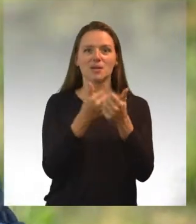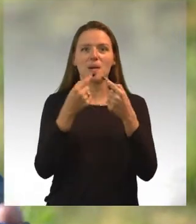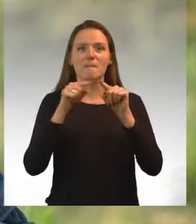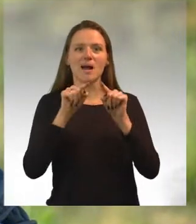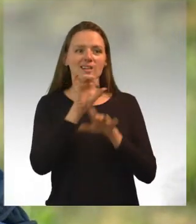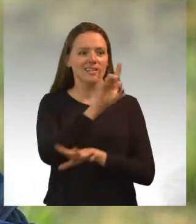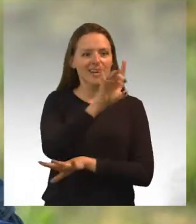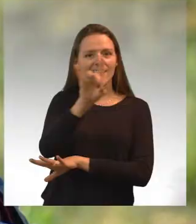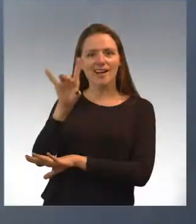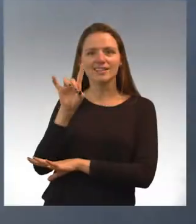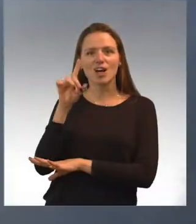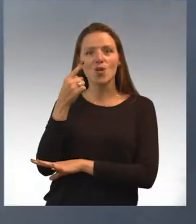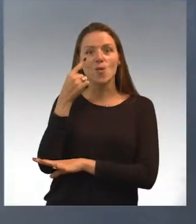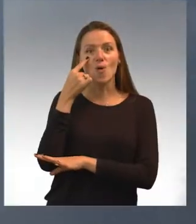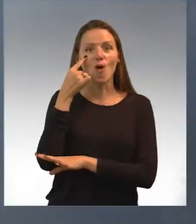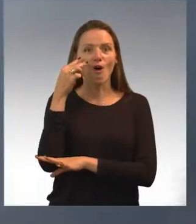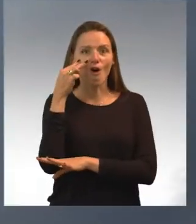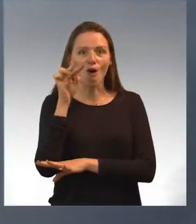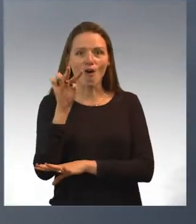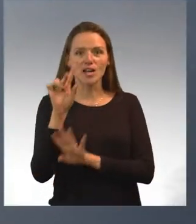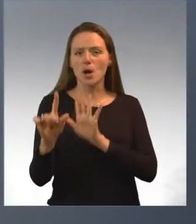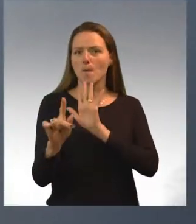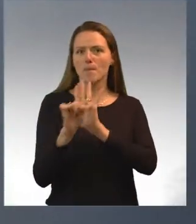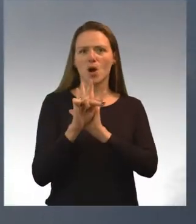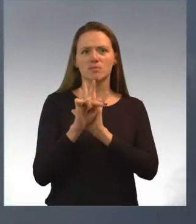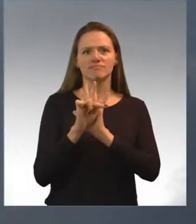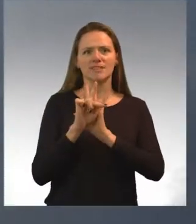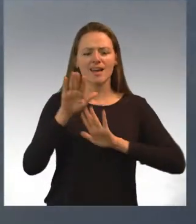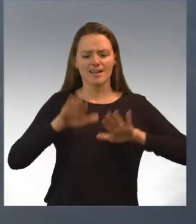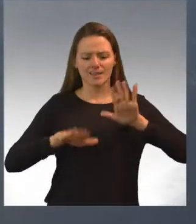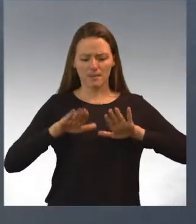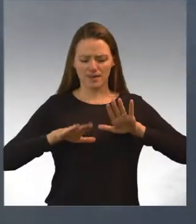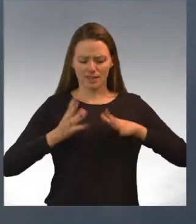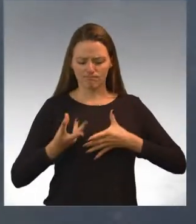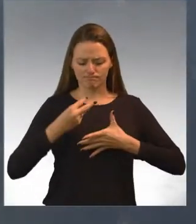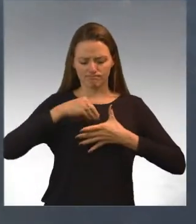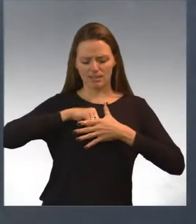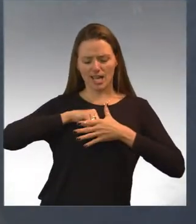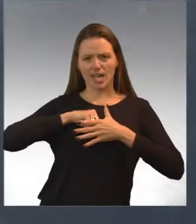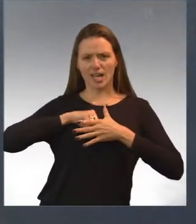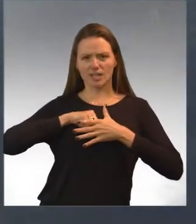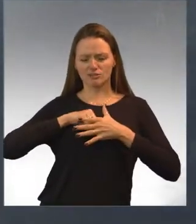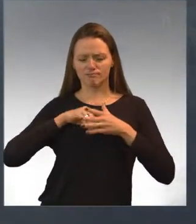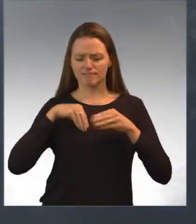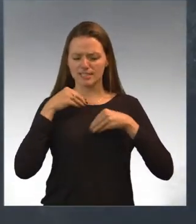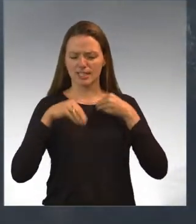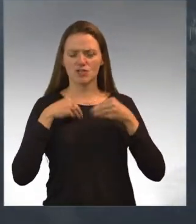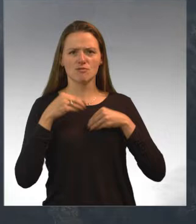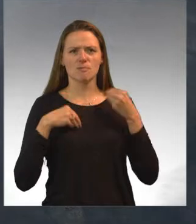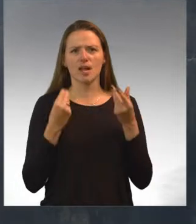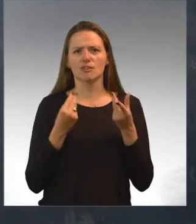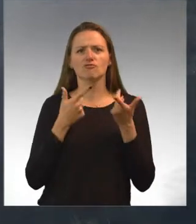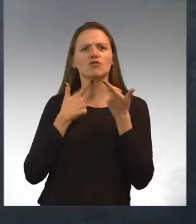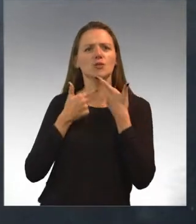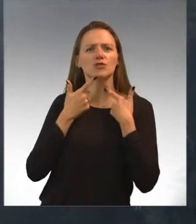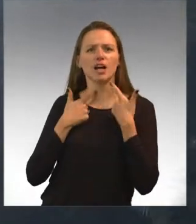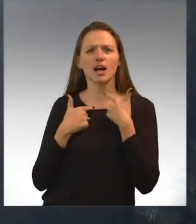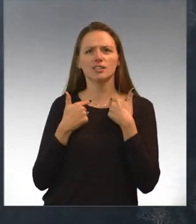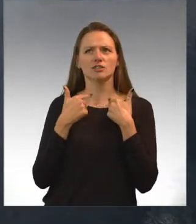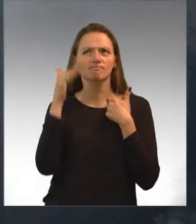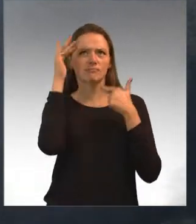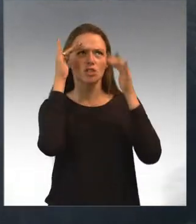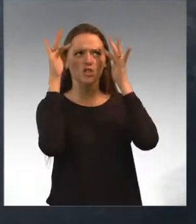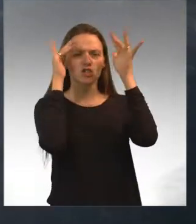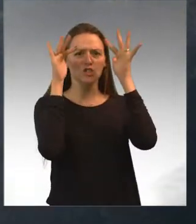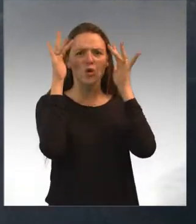modifica. Cada sentimento interior, cada predisposição, intuição, o que seja, de